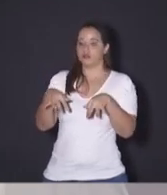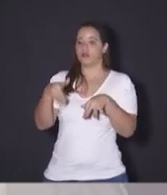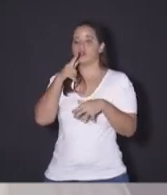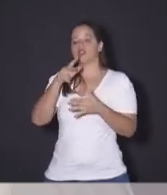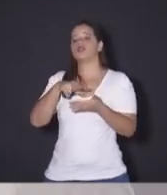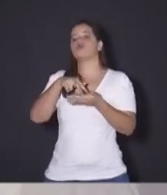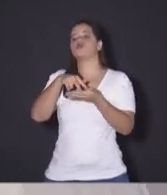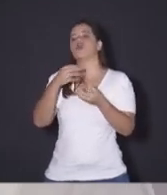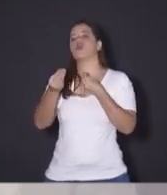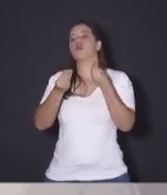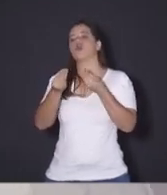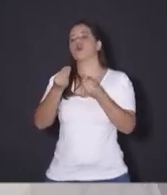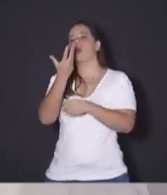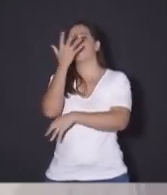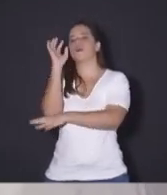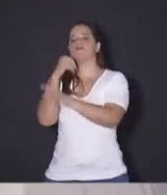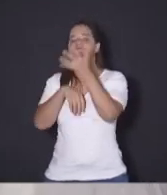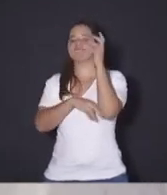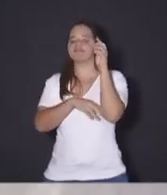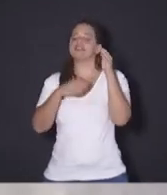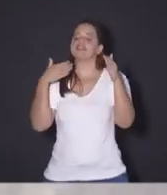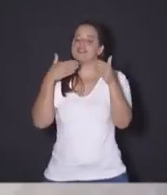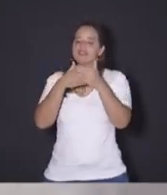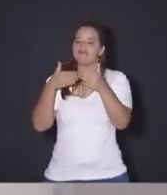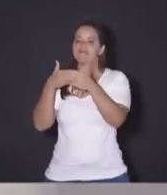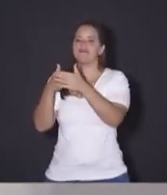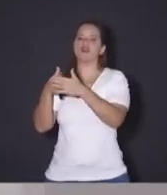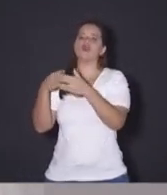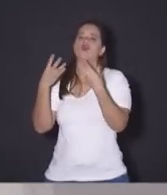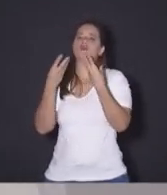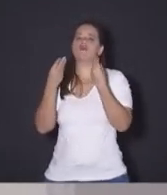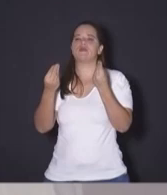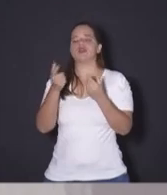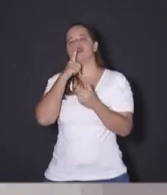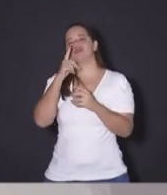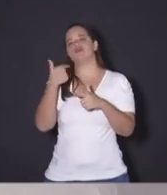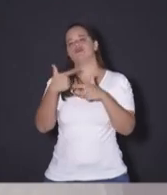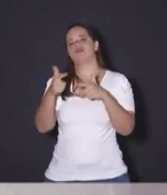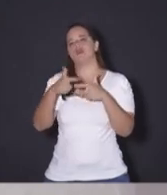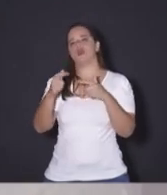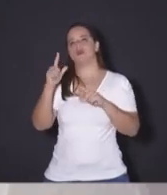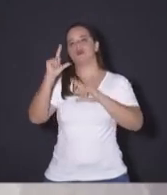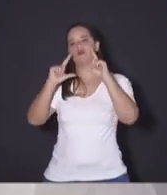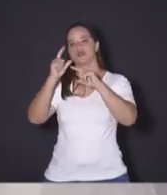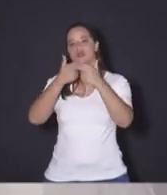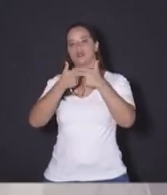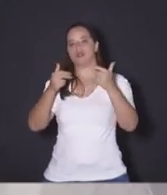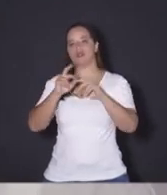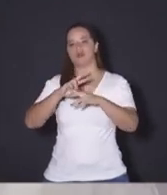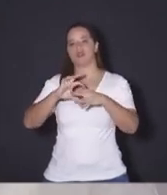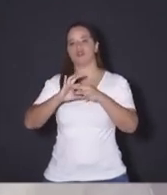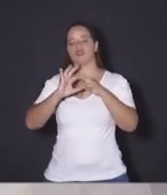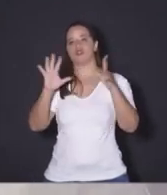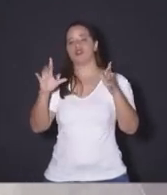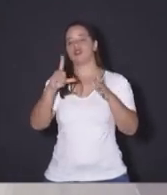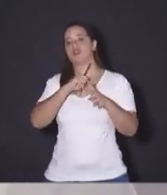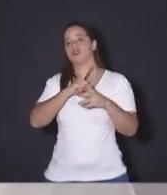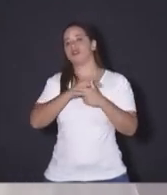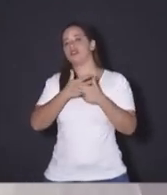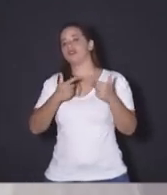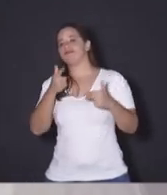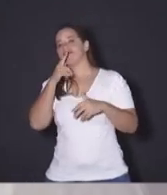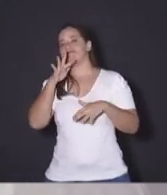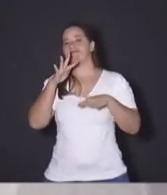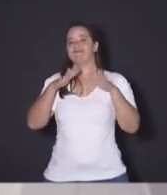sustentabilidade a gente enfrenta o mesmo problema da produção de mídia livre a gente tem uma situação é muito